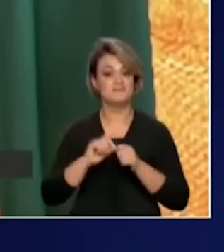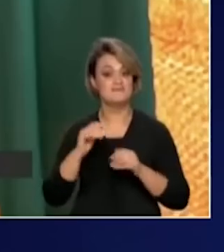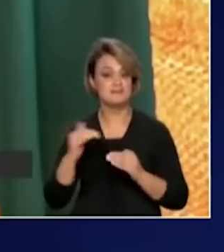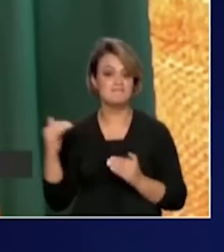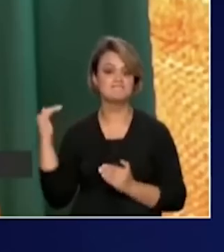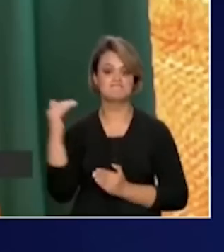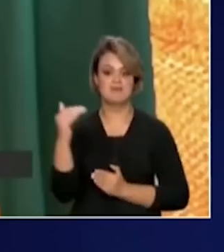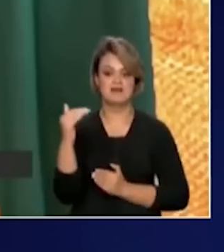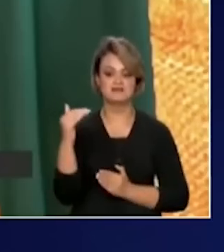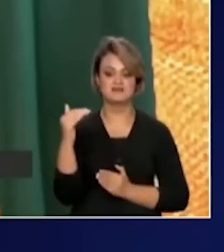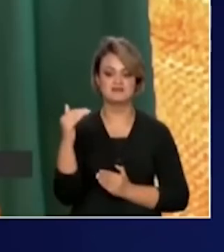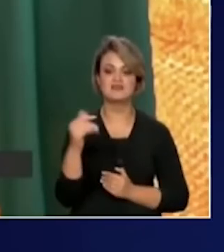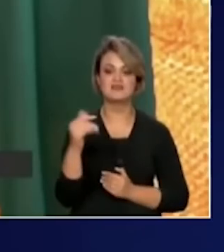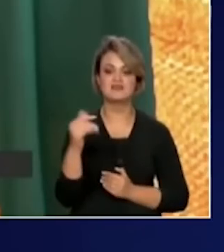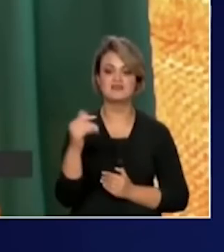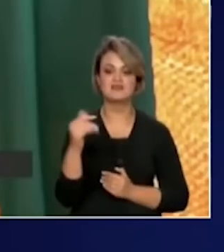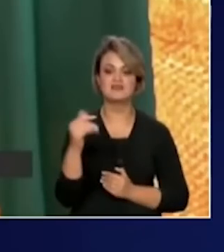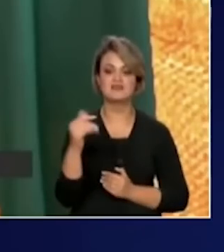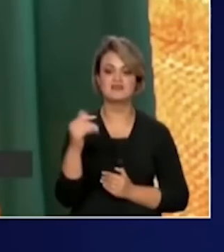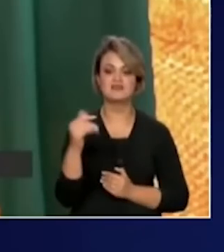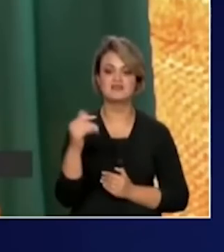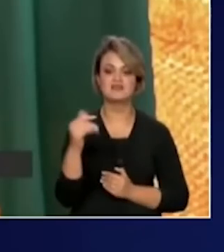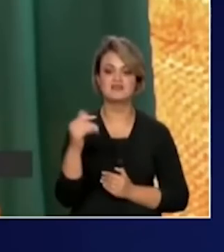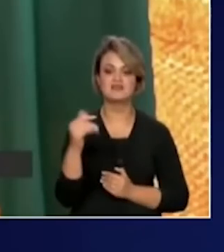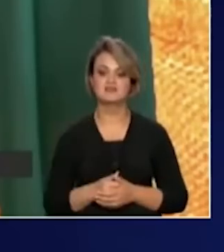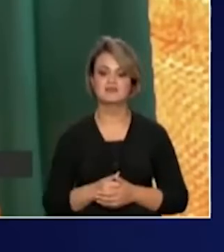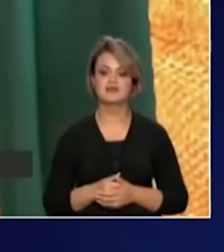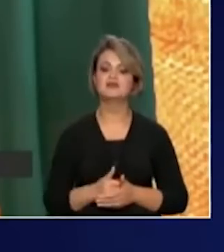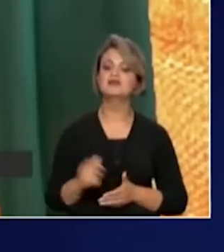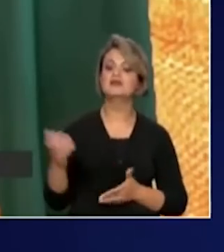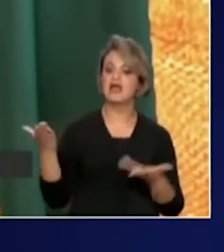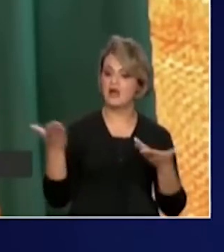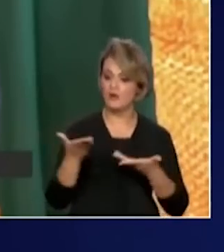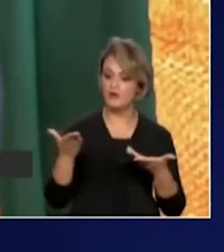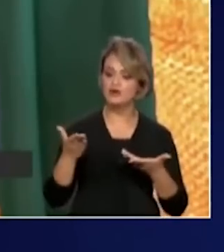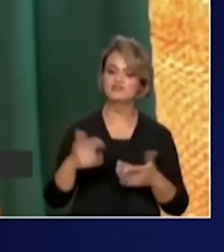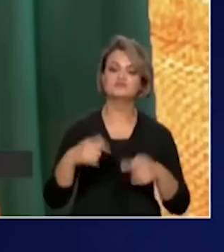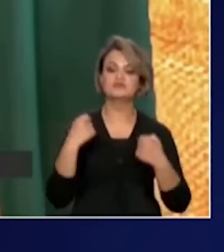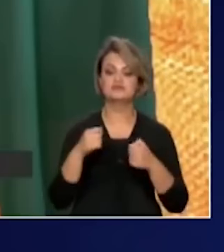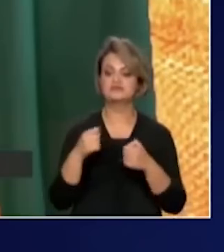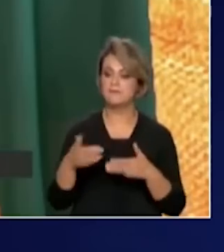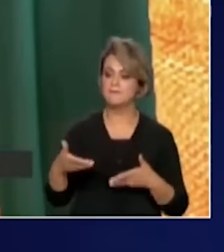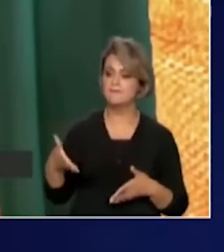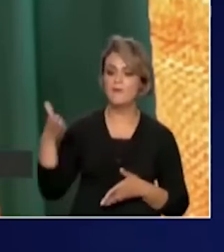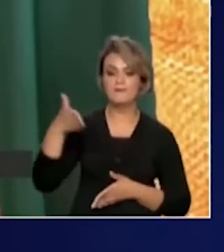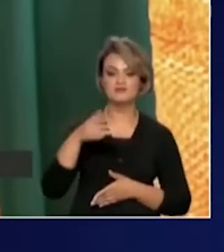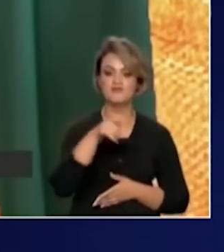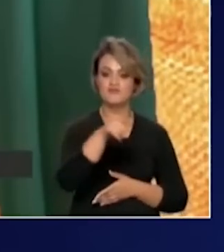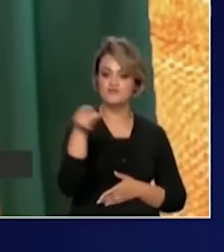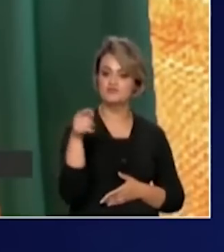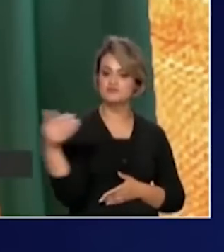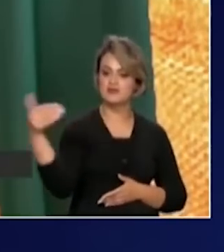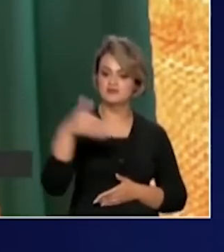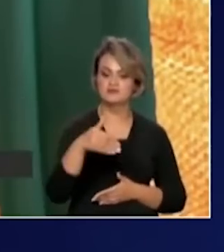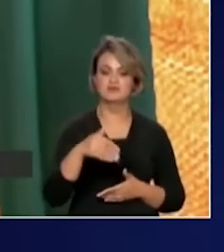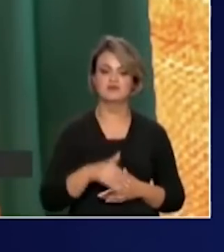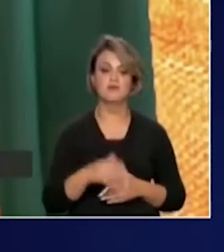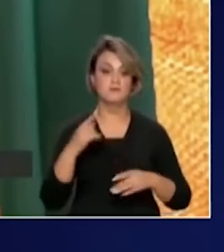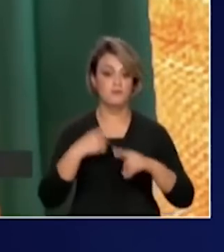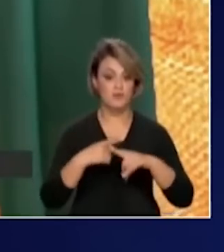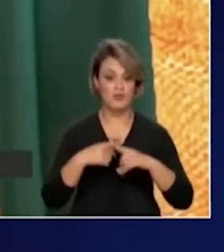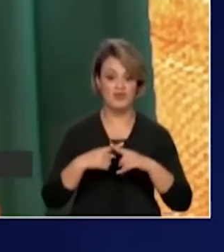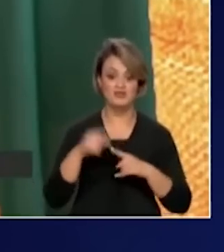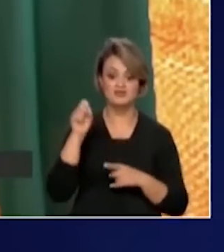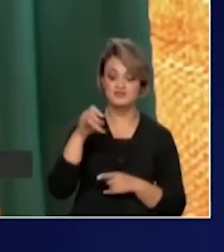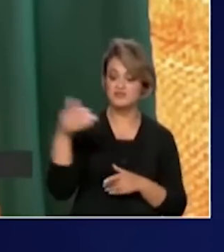mais e tem que fazer melhor. E a gente agora precisa fazer mais com a participação de vocês. Porque